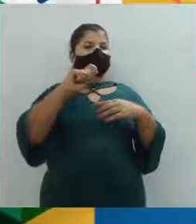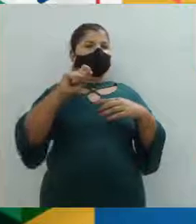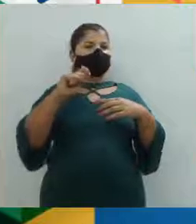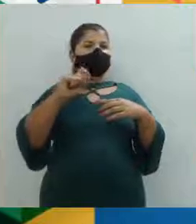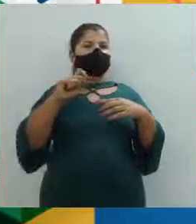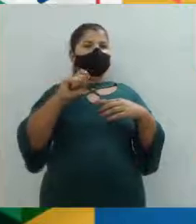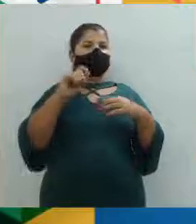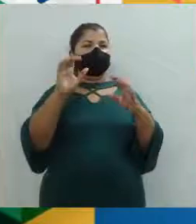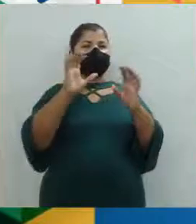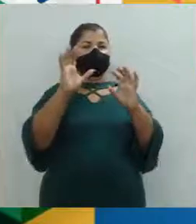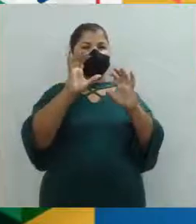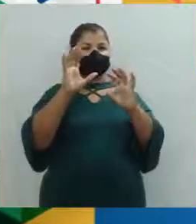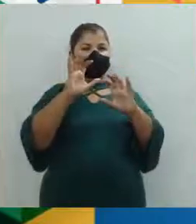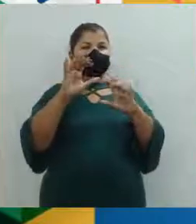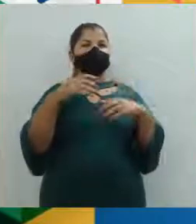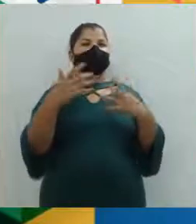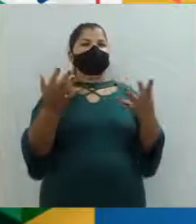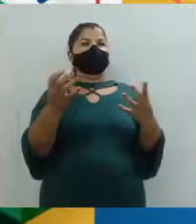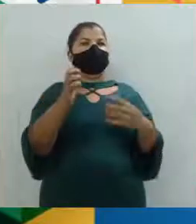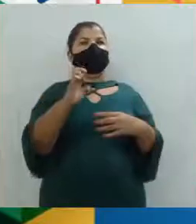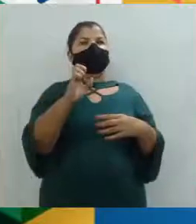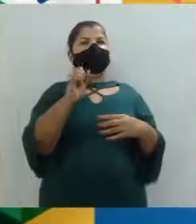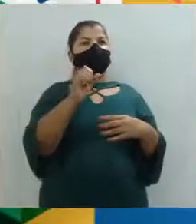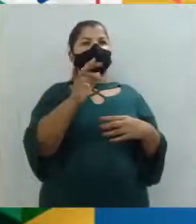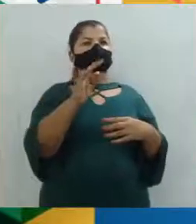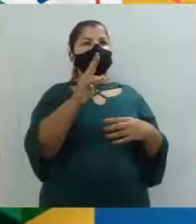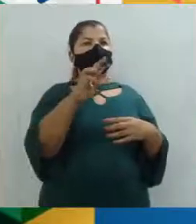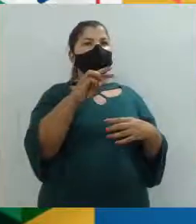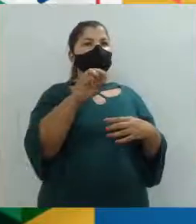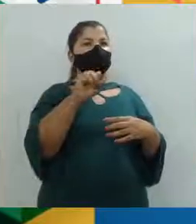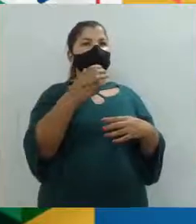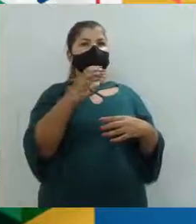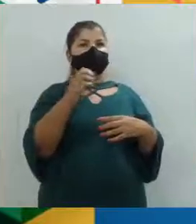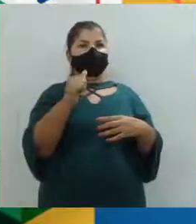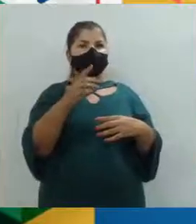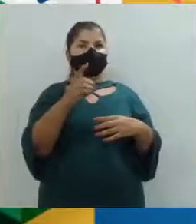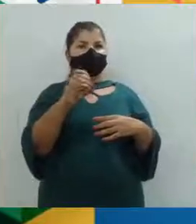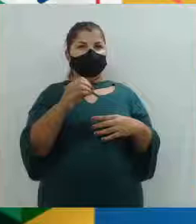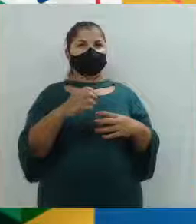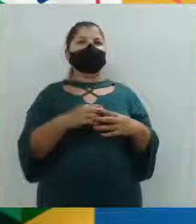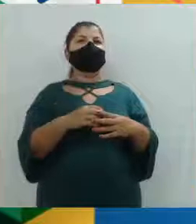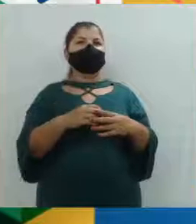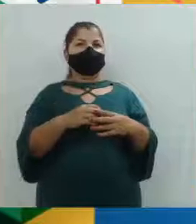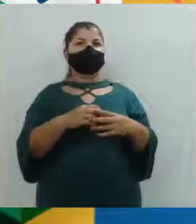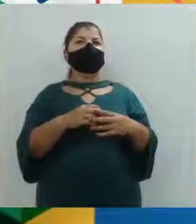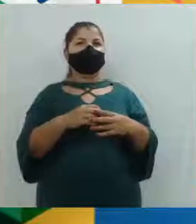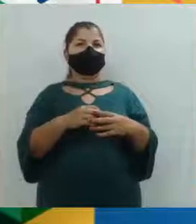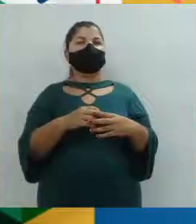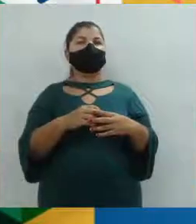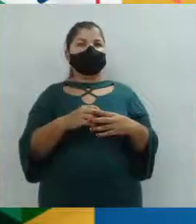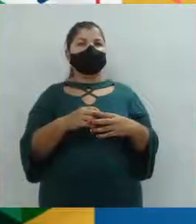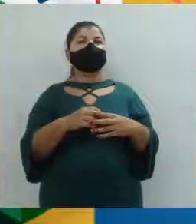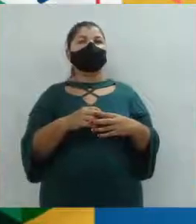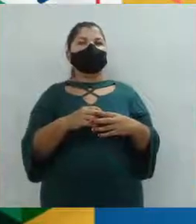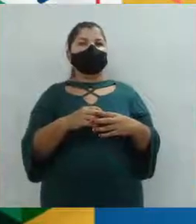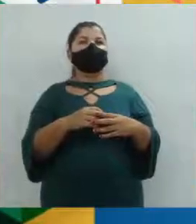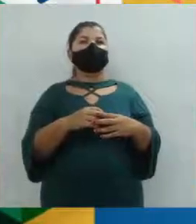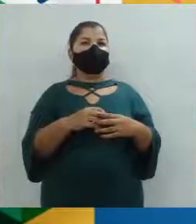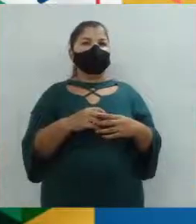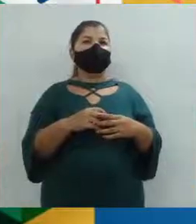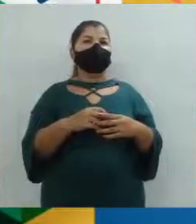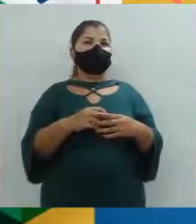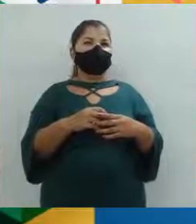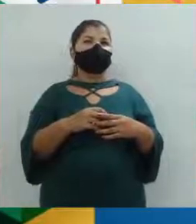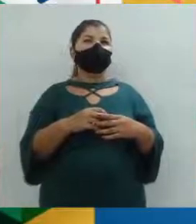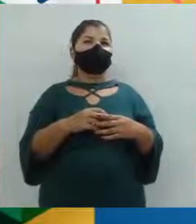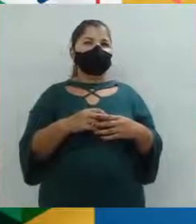ideia de esfumaçado, tudo. E aí Leonardo ele era mestre nisso. Então a luz era importante também no Renascimento.